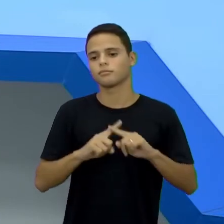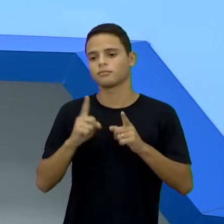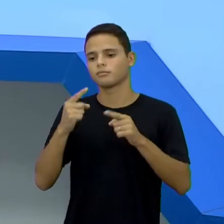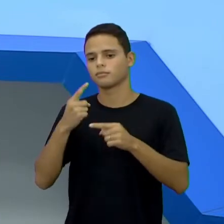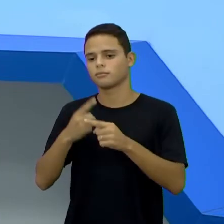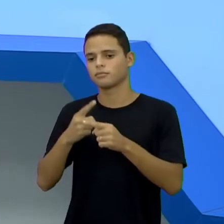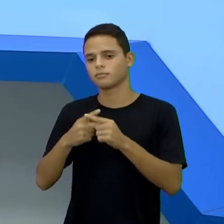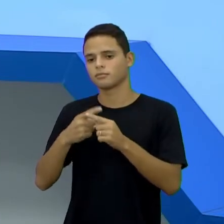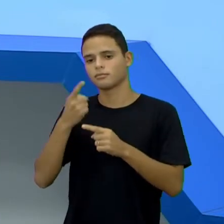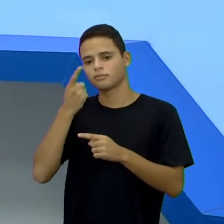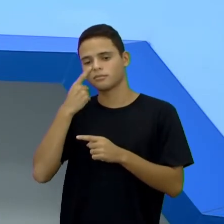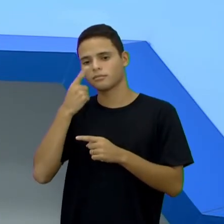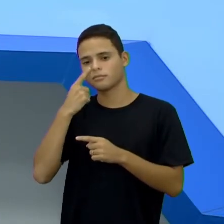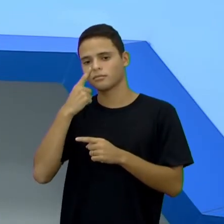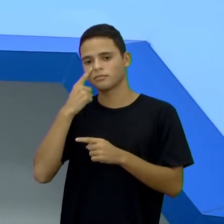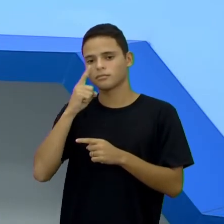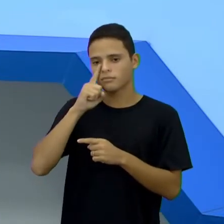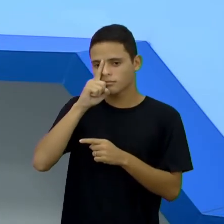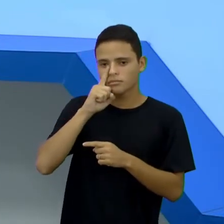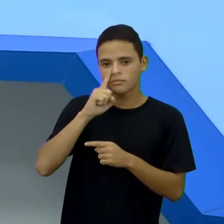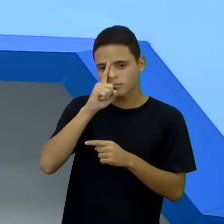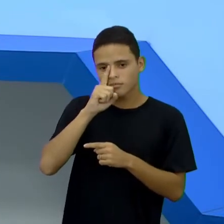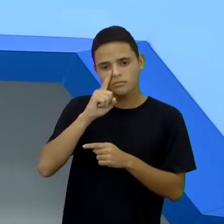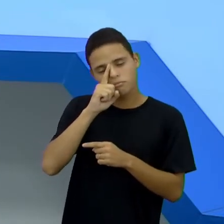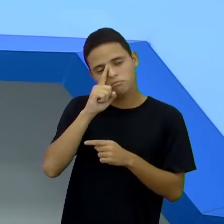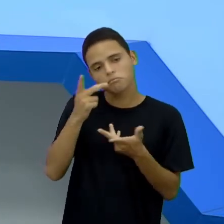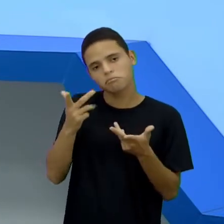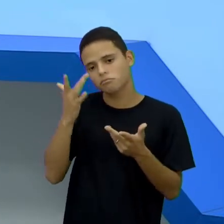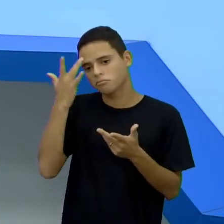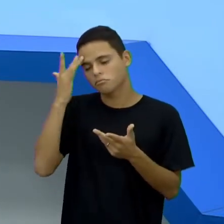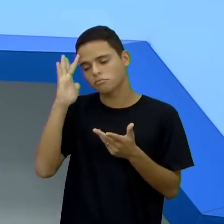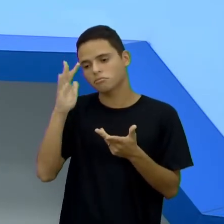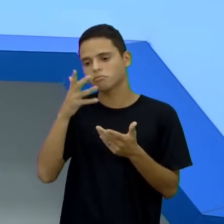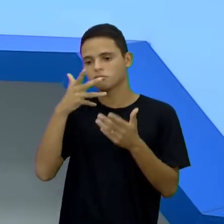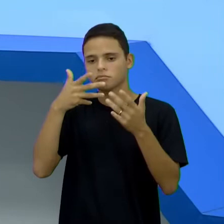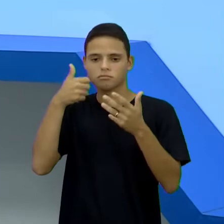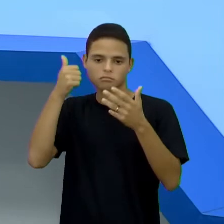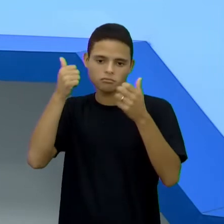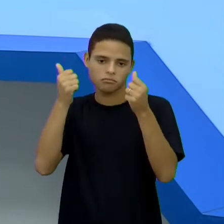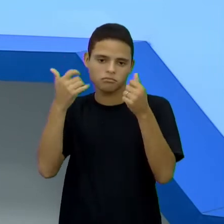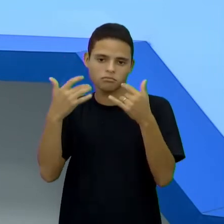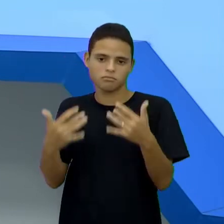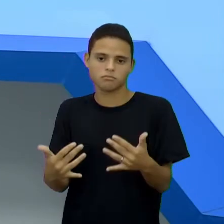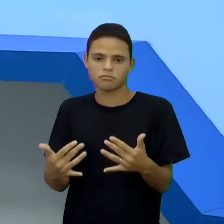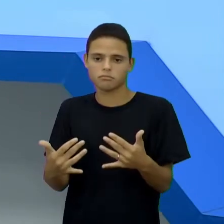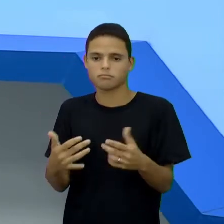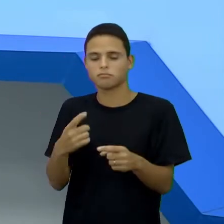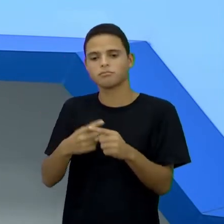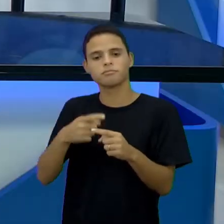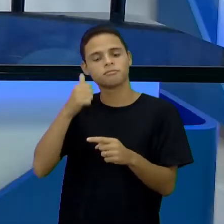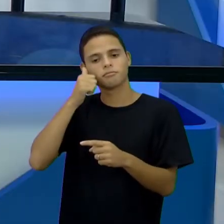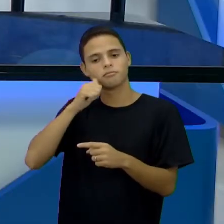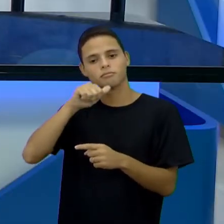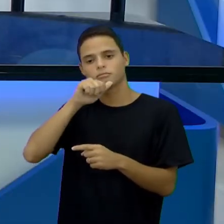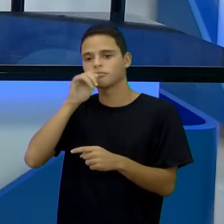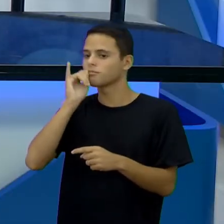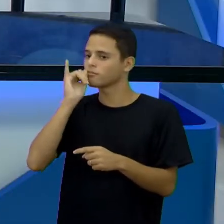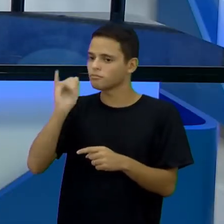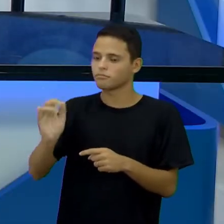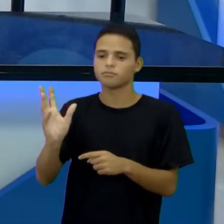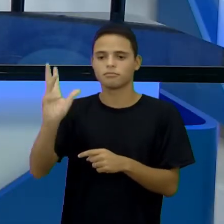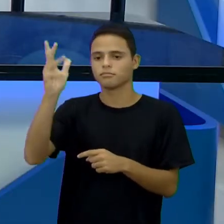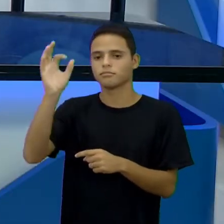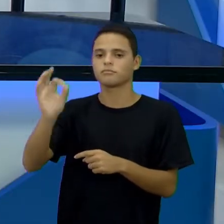tal coisa, pra onde você vai tá perigoso, eu acho melhor você ficar. Primeiro que praga de mãe pega, então isso é